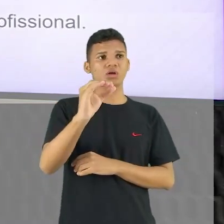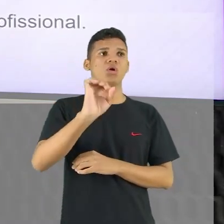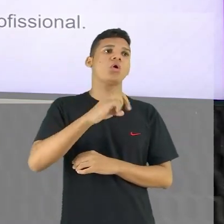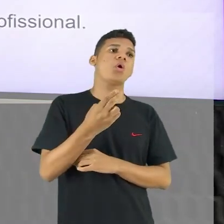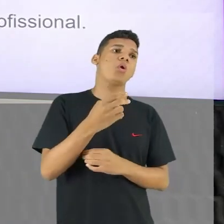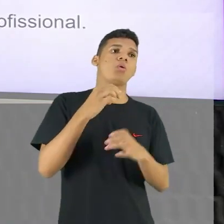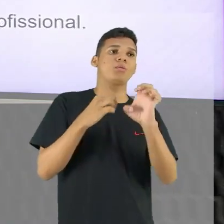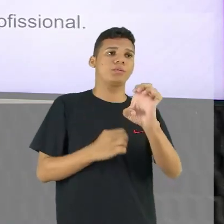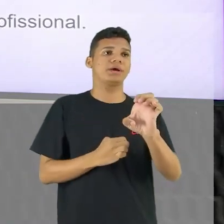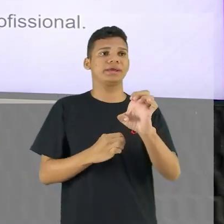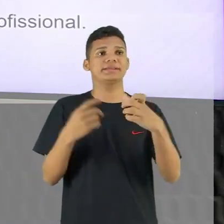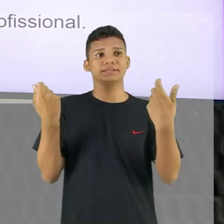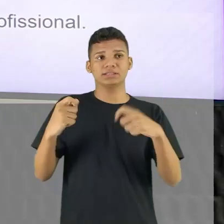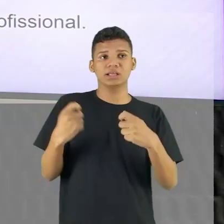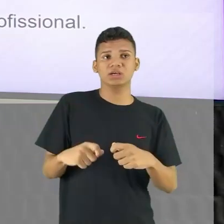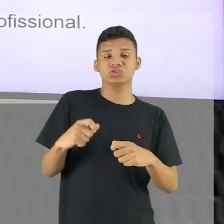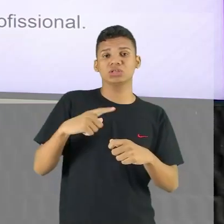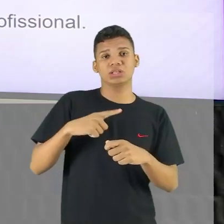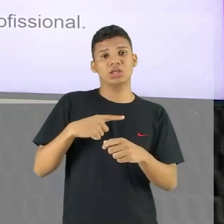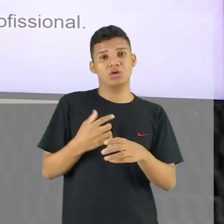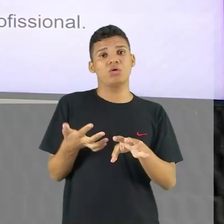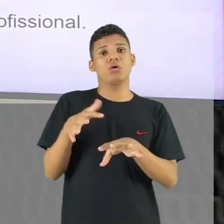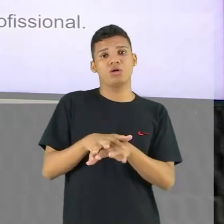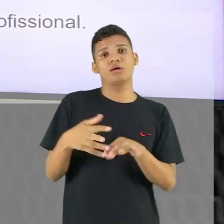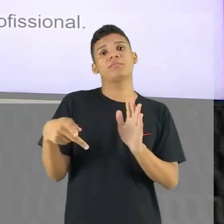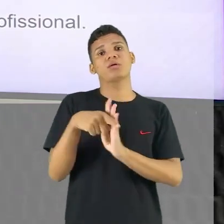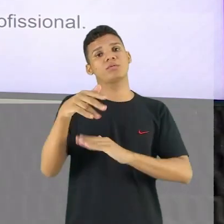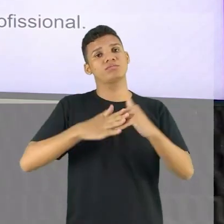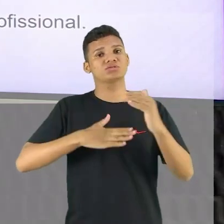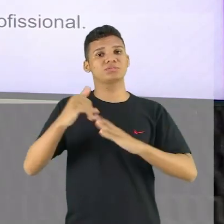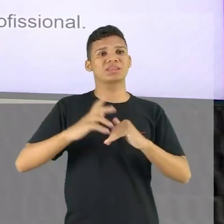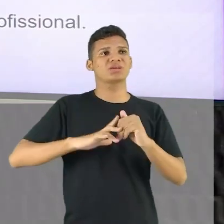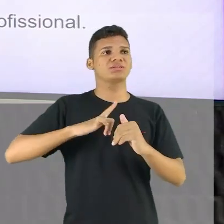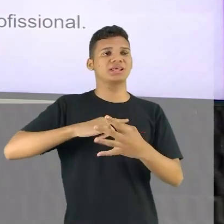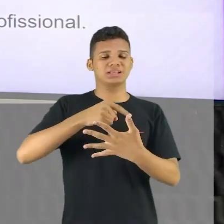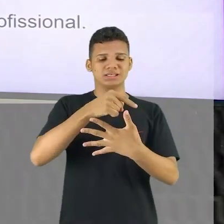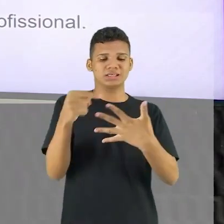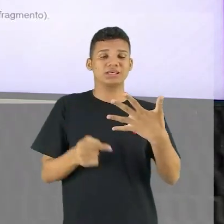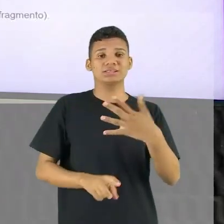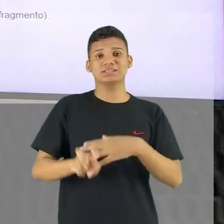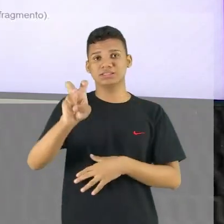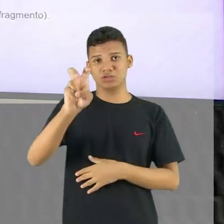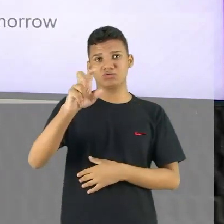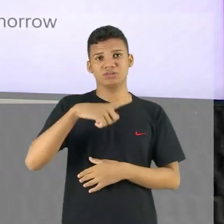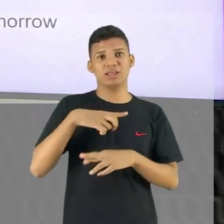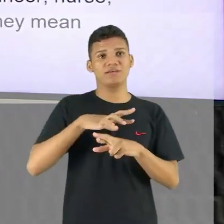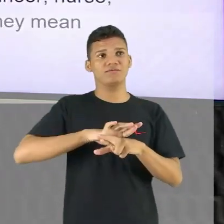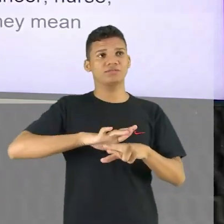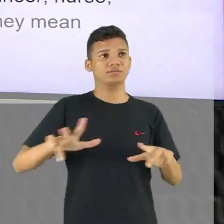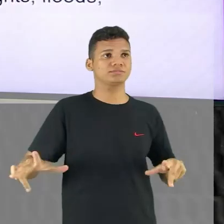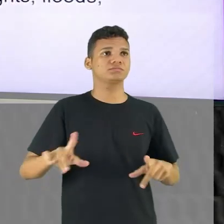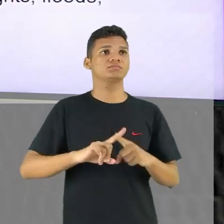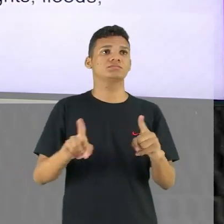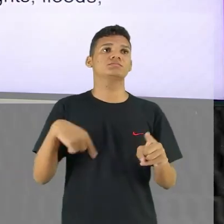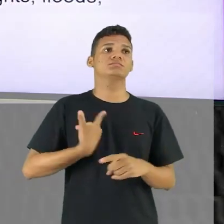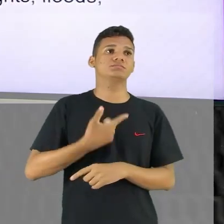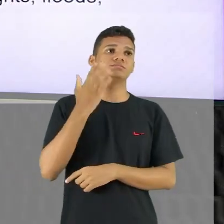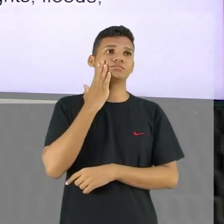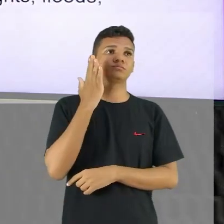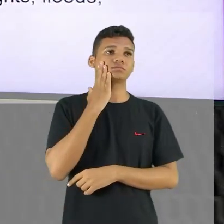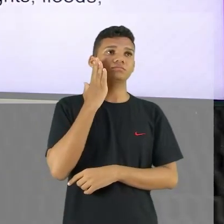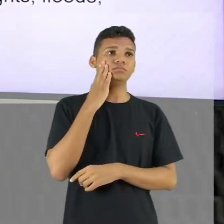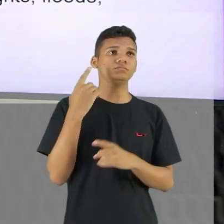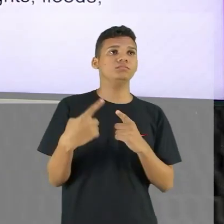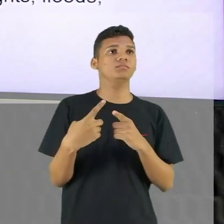profissional. Então, a gente tem aqui 5 alternativas que são bem diversas, certo? Então, vamos lá para o poema. A gente já sabe que ele